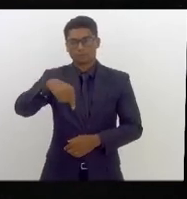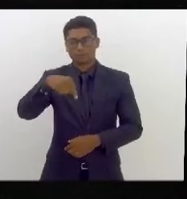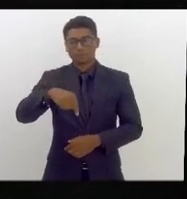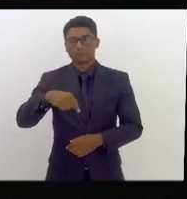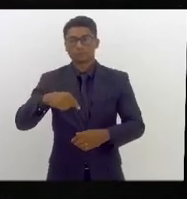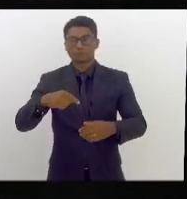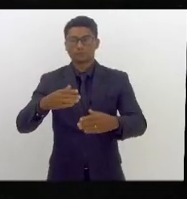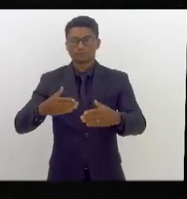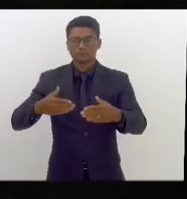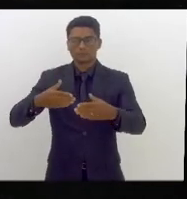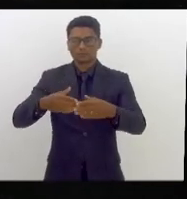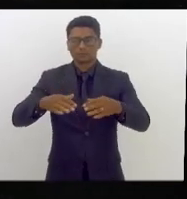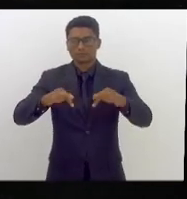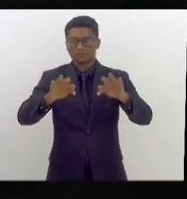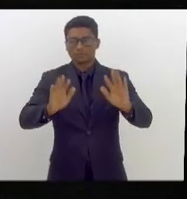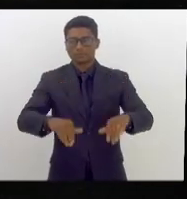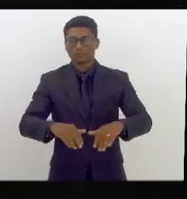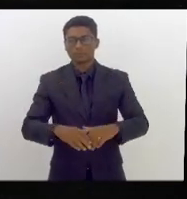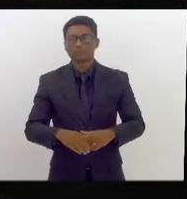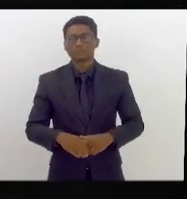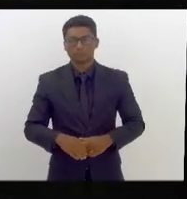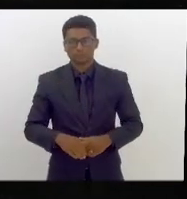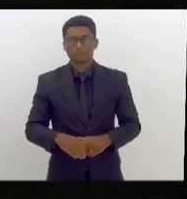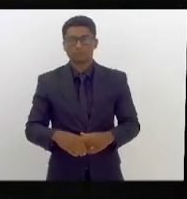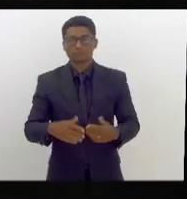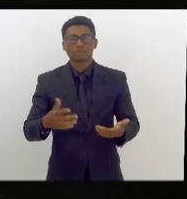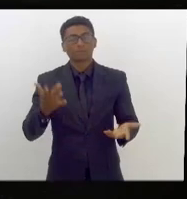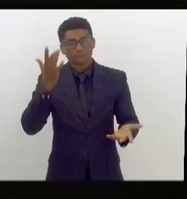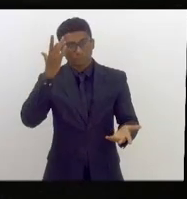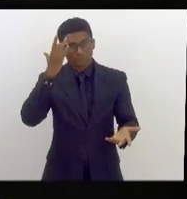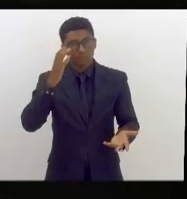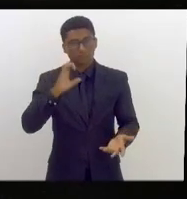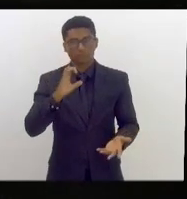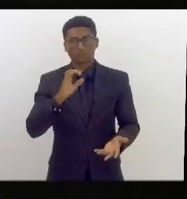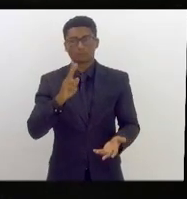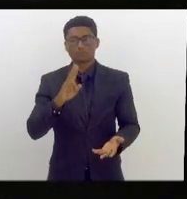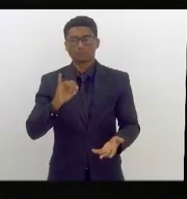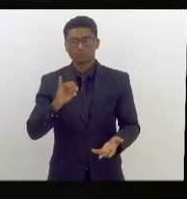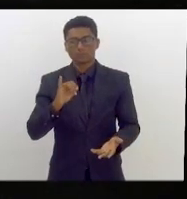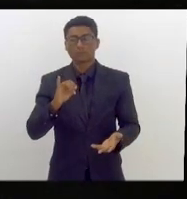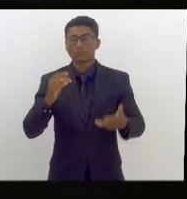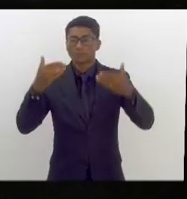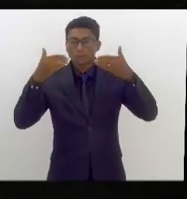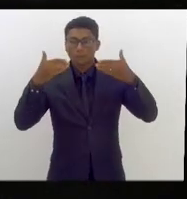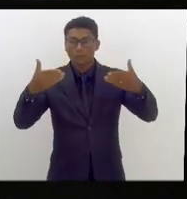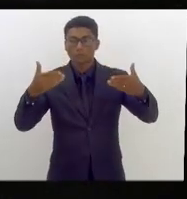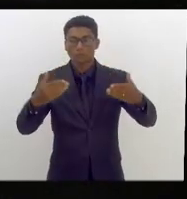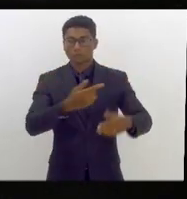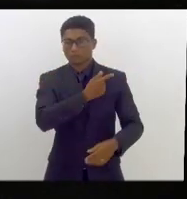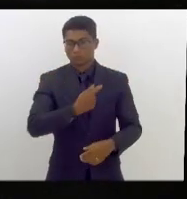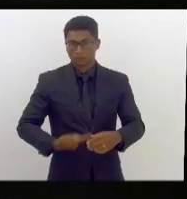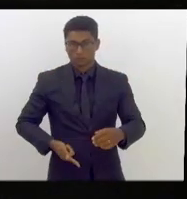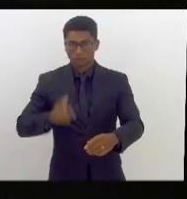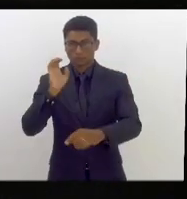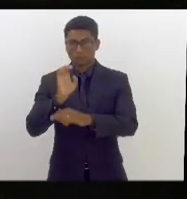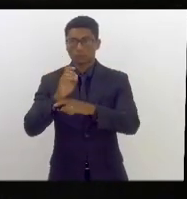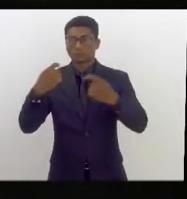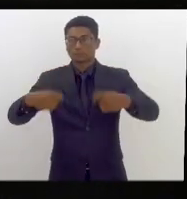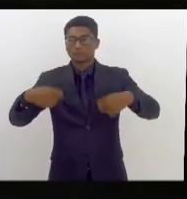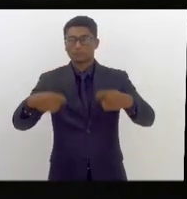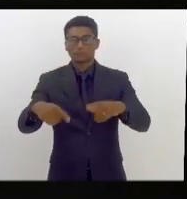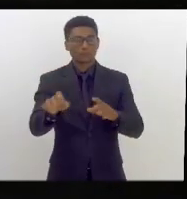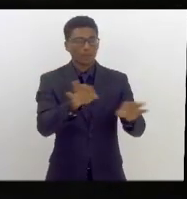né? Acho que a CPI também me mostrou que é preciso que o Governo do Estado tenha um